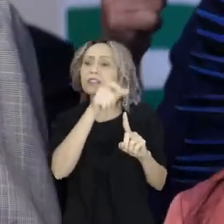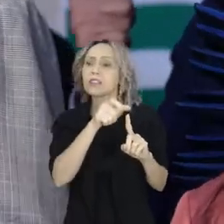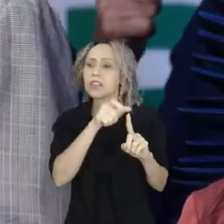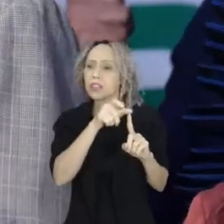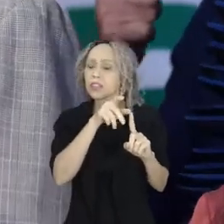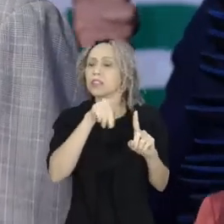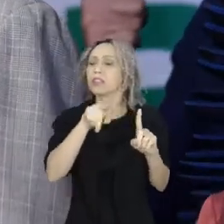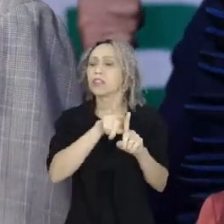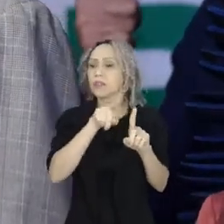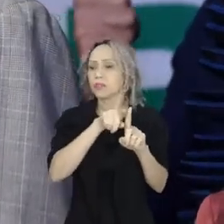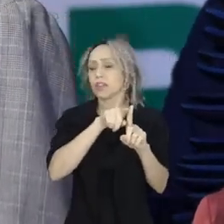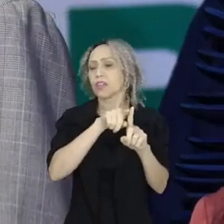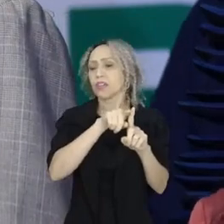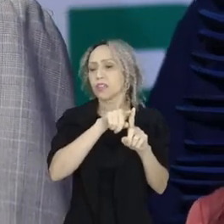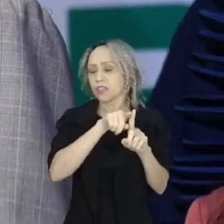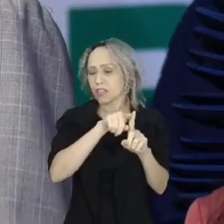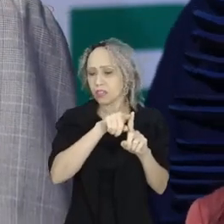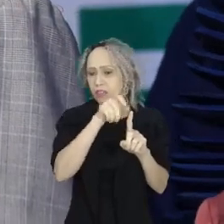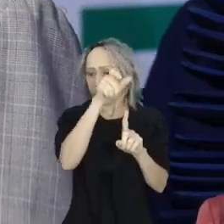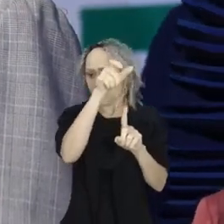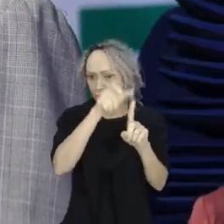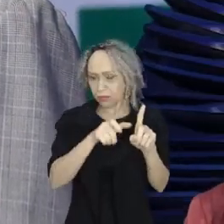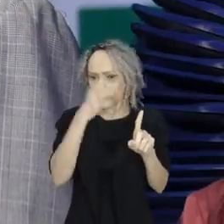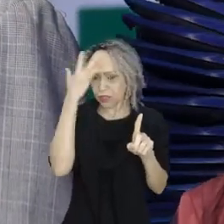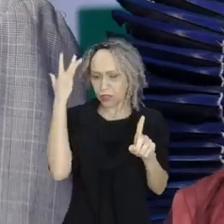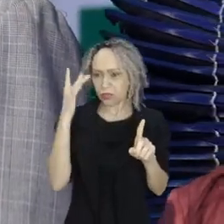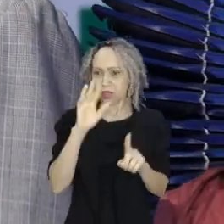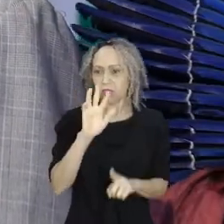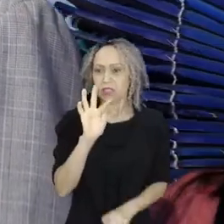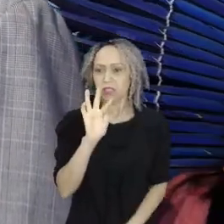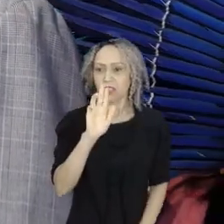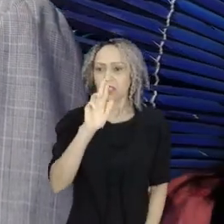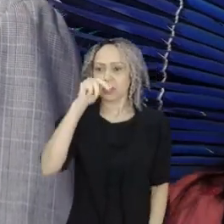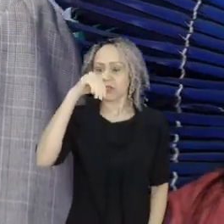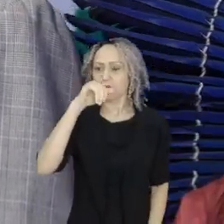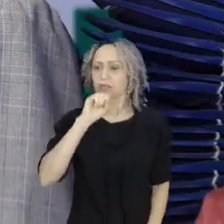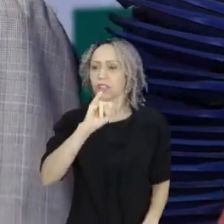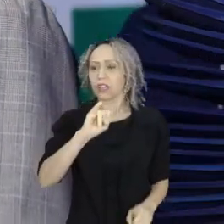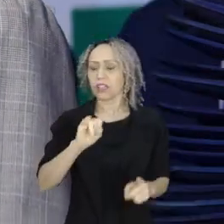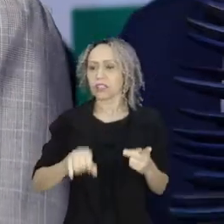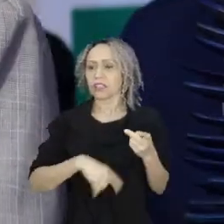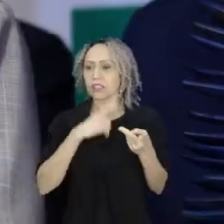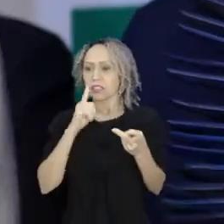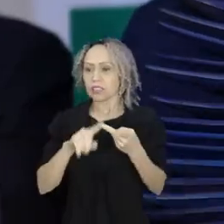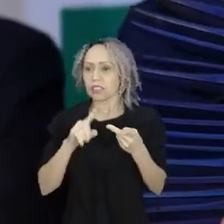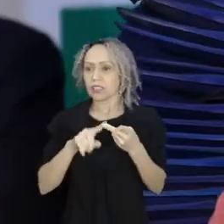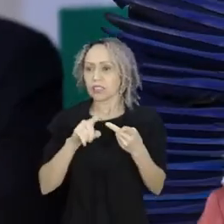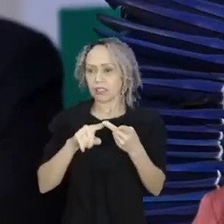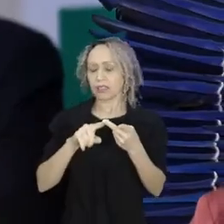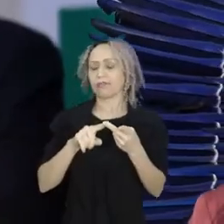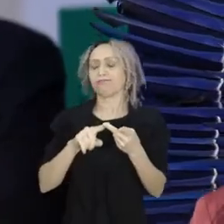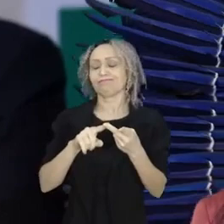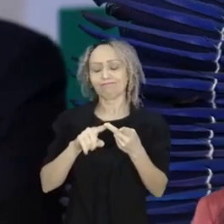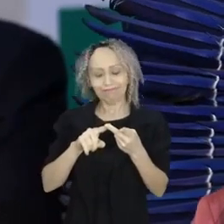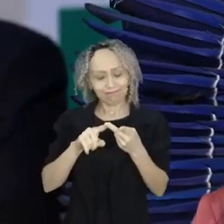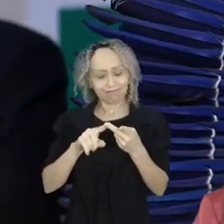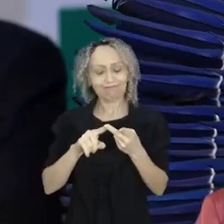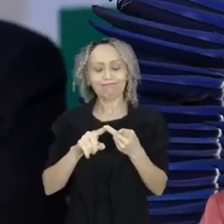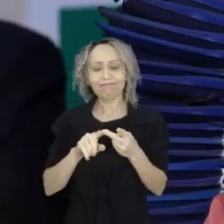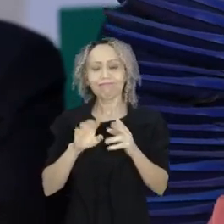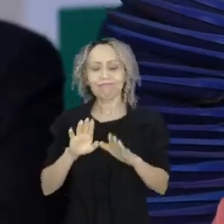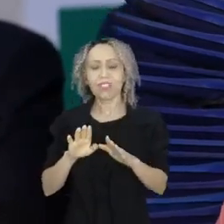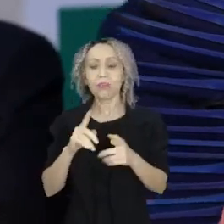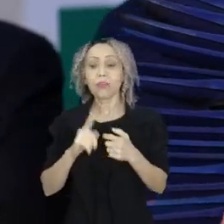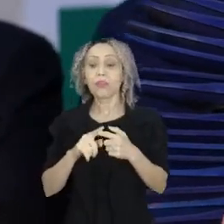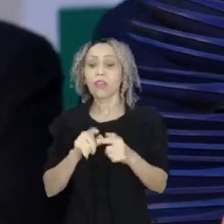será uma pessoa indígena, porque eles já estão mais do que preparados para tomar